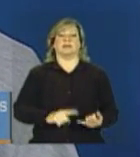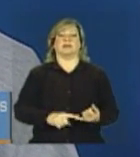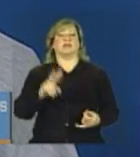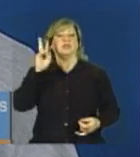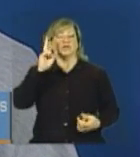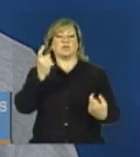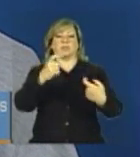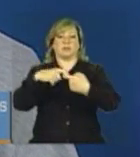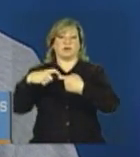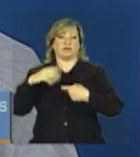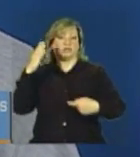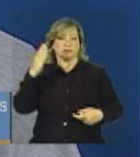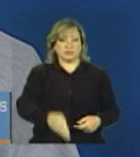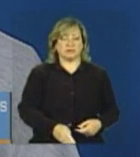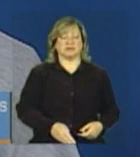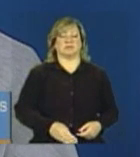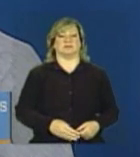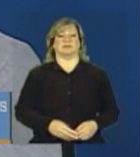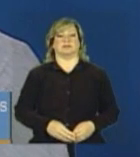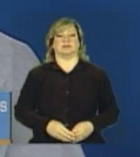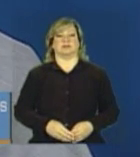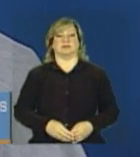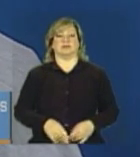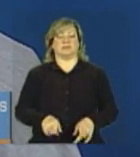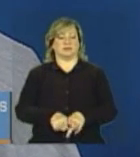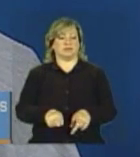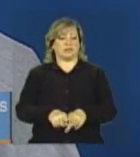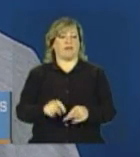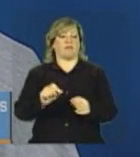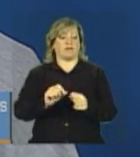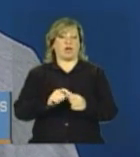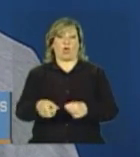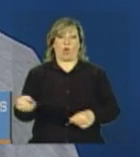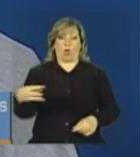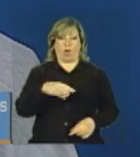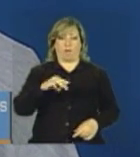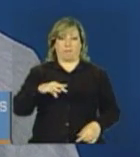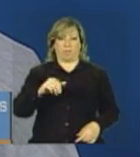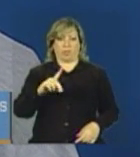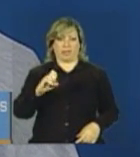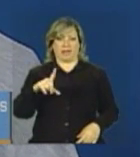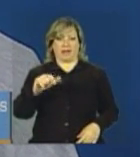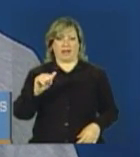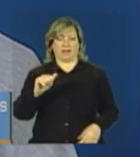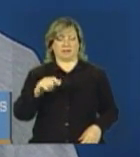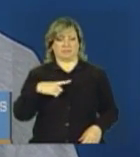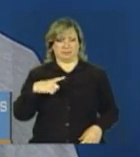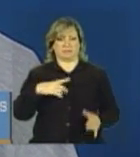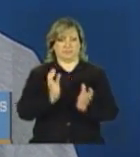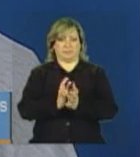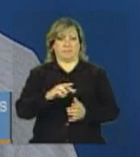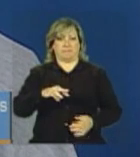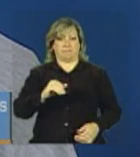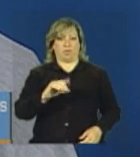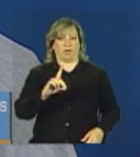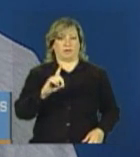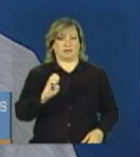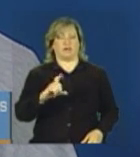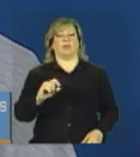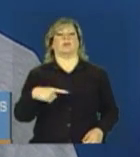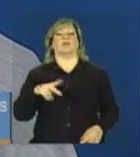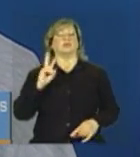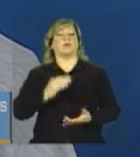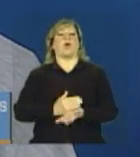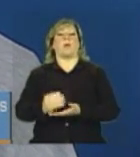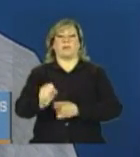de convênio direto, né, ou pela nova modalidade, nossa expectativa é ampliação, né, de municípios a partir